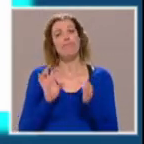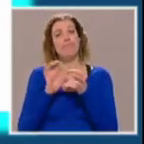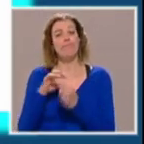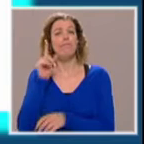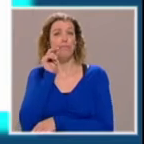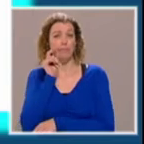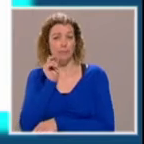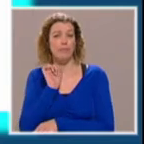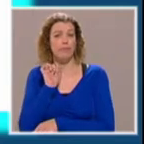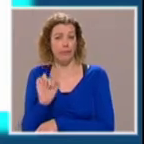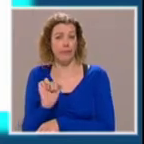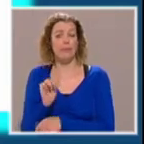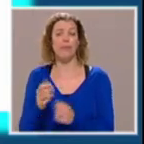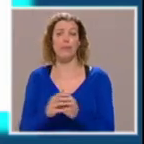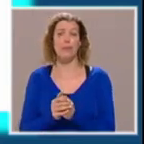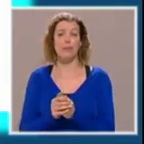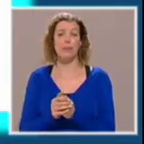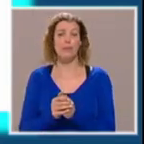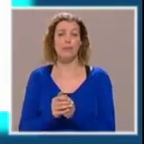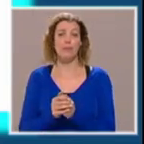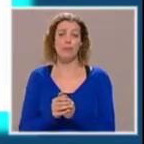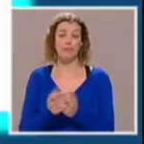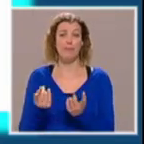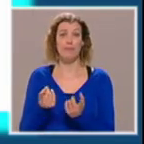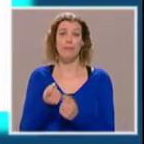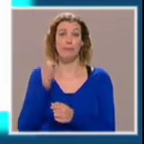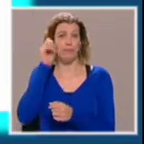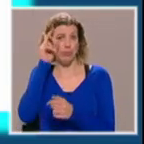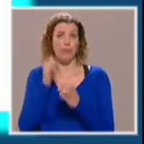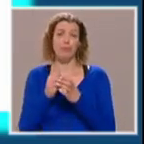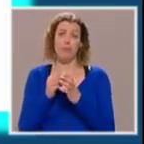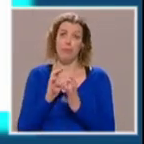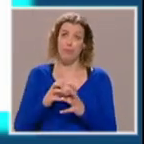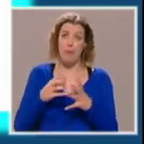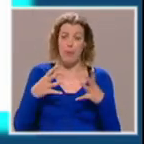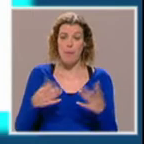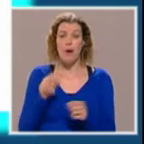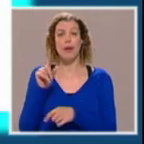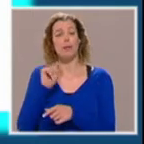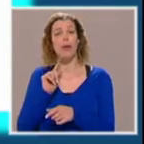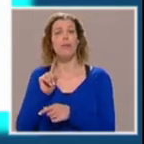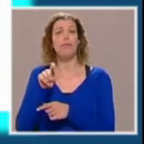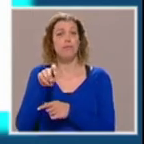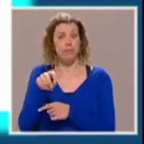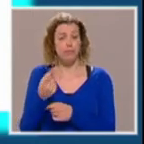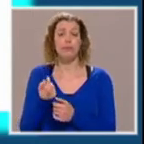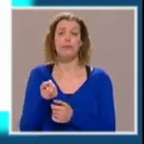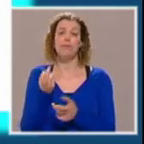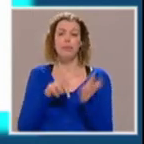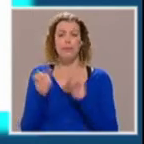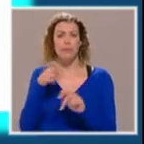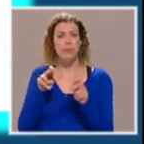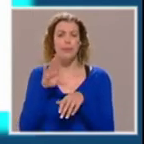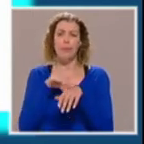sexuais secundários masculinos o desenvolvimento dos órgãos genitais, a produção de esperma, o aparecimento